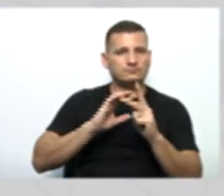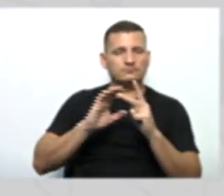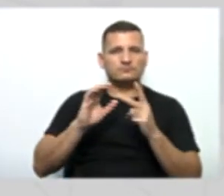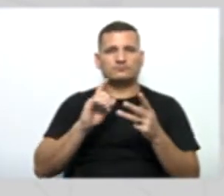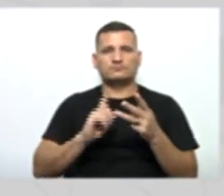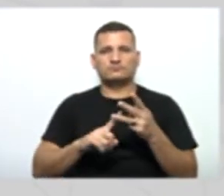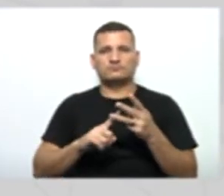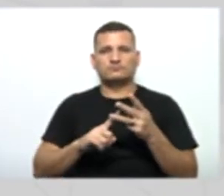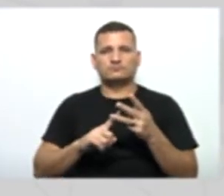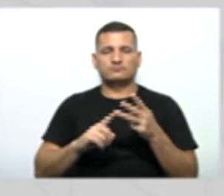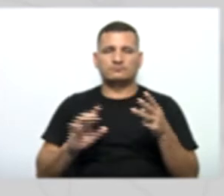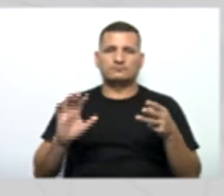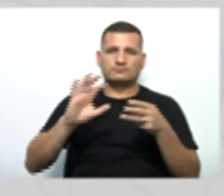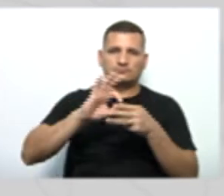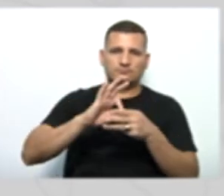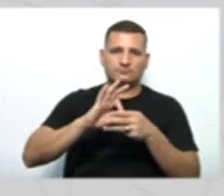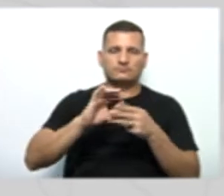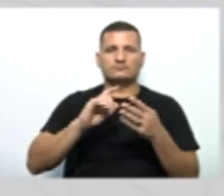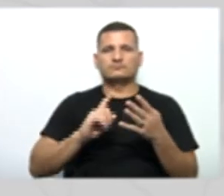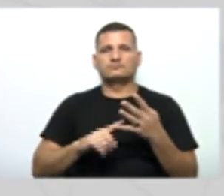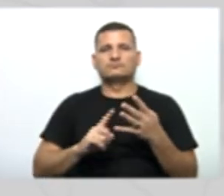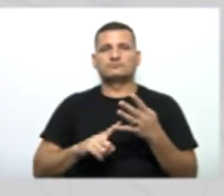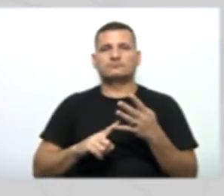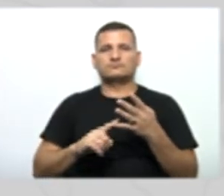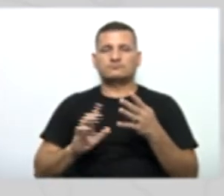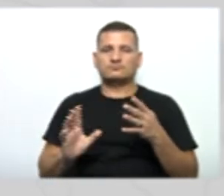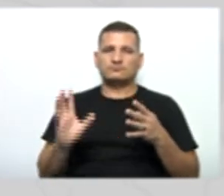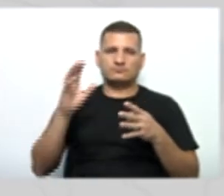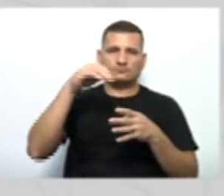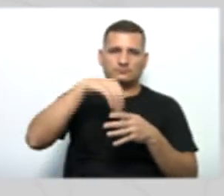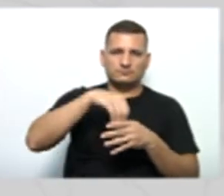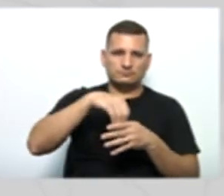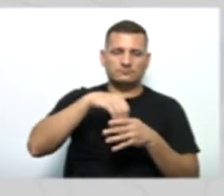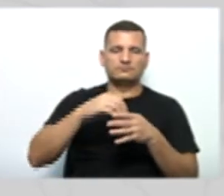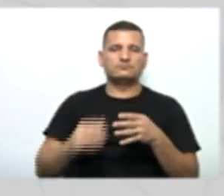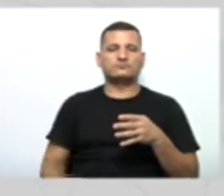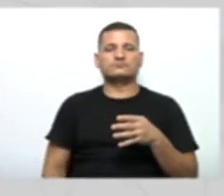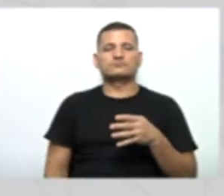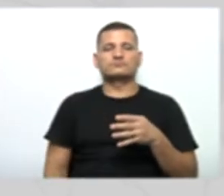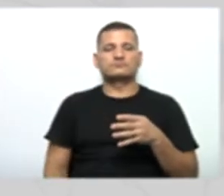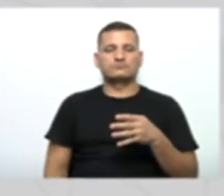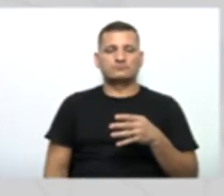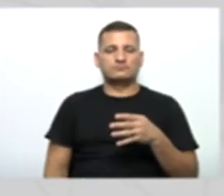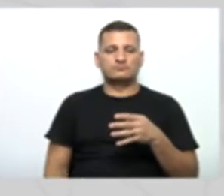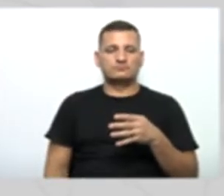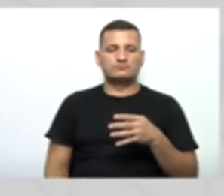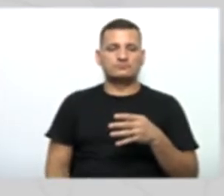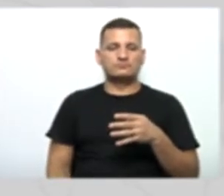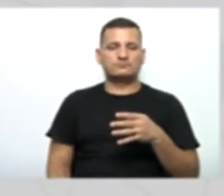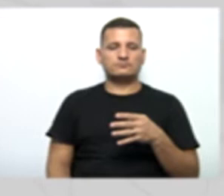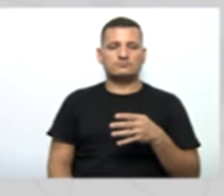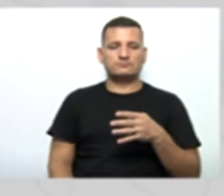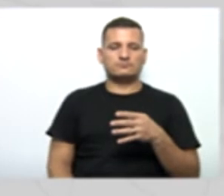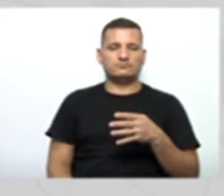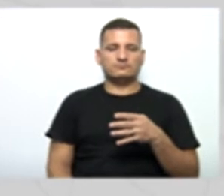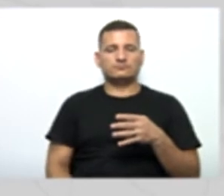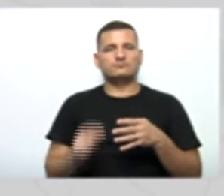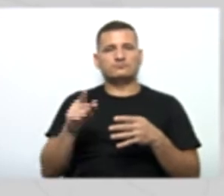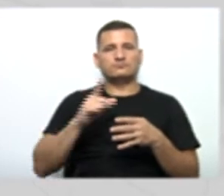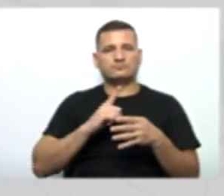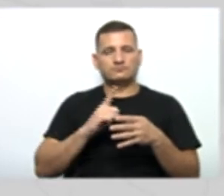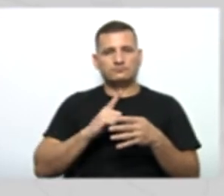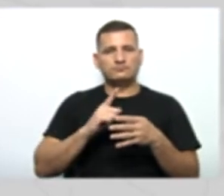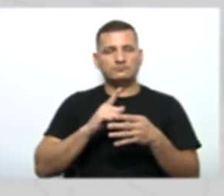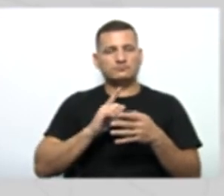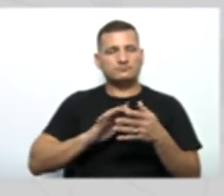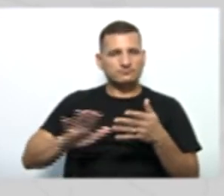tem uma agregação, lá você vai ter uma composição. Olha aí, gente, ó, uma composição. Lá você vai ter uma